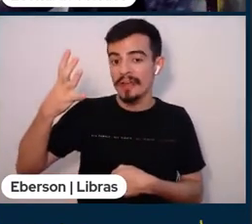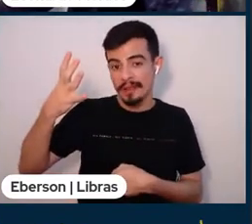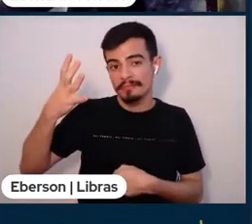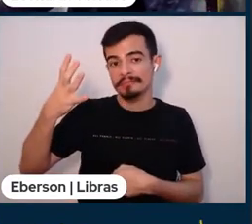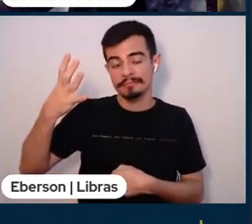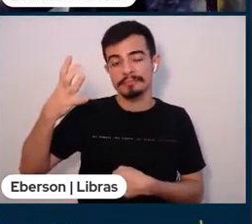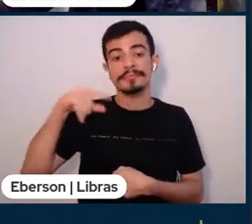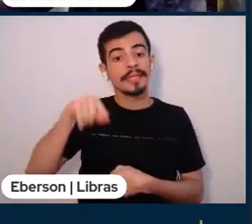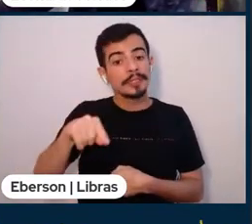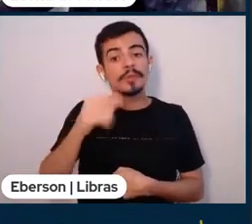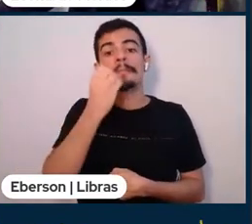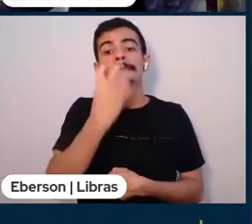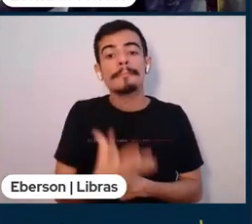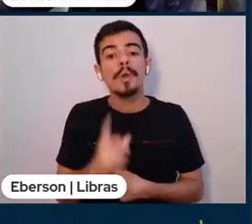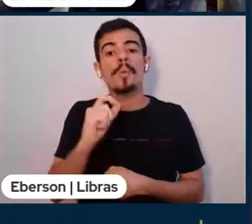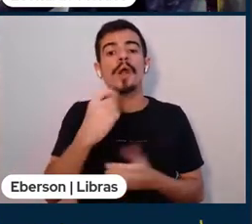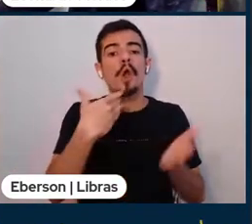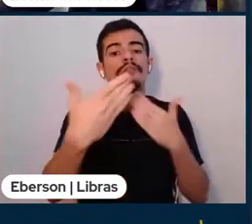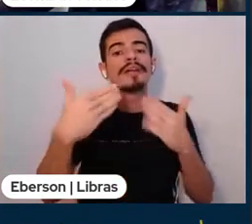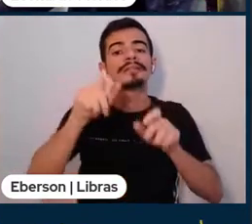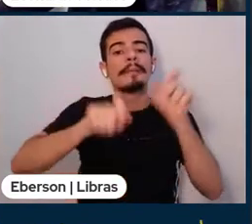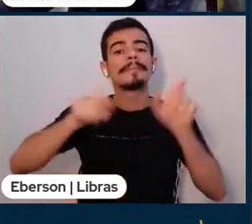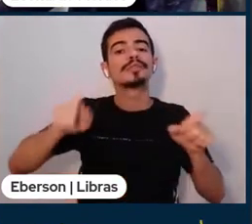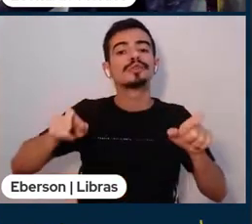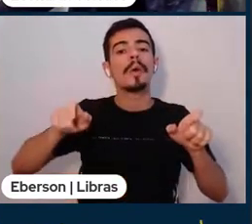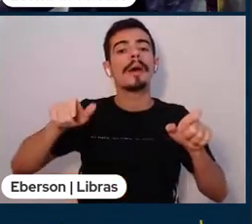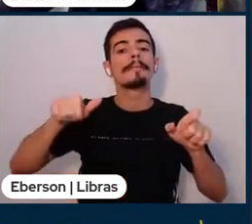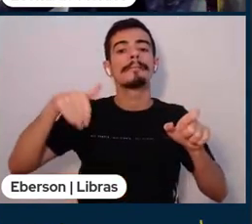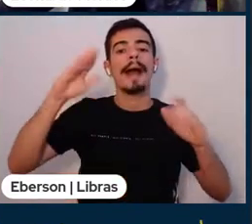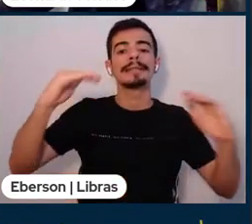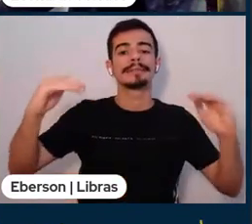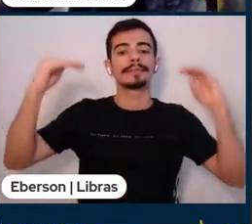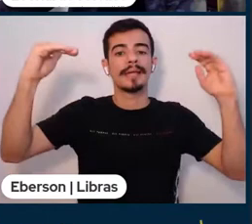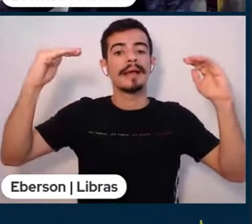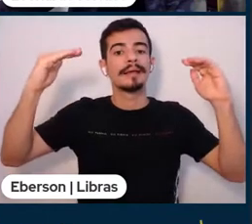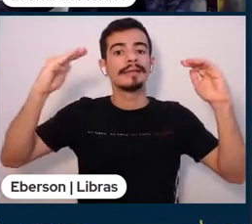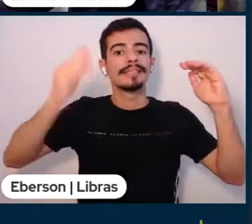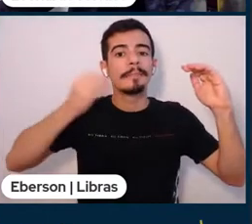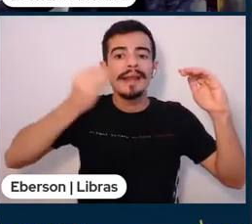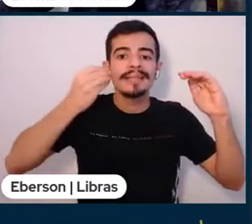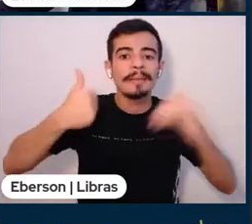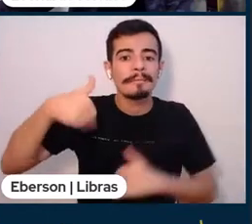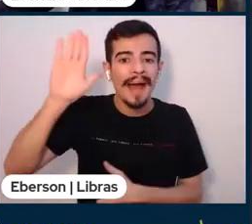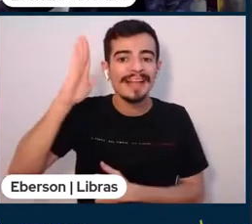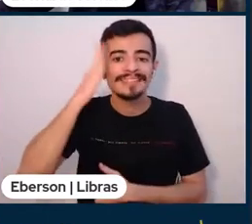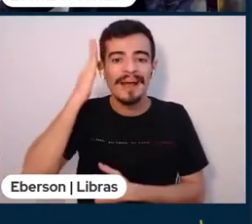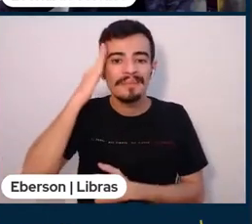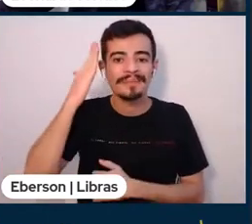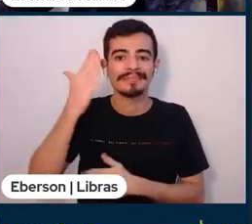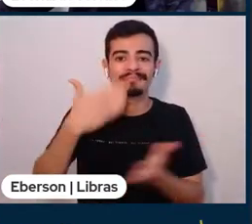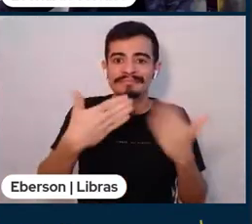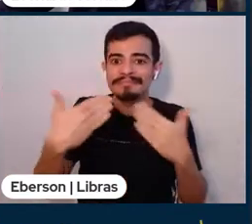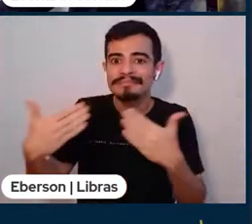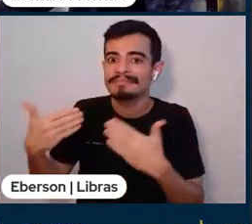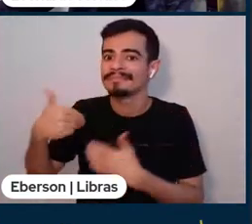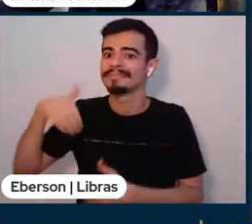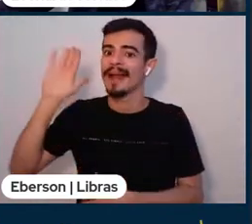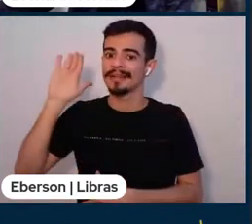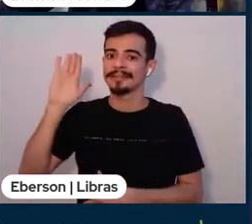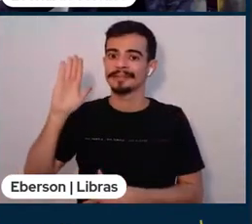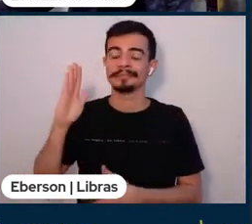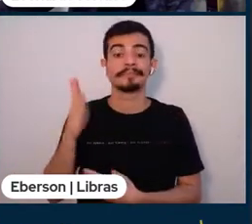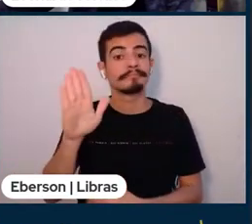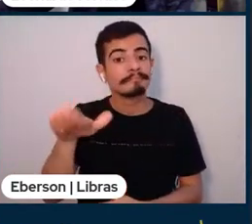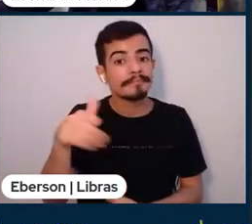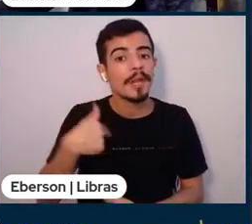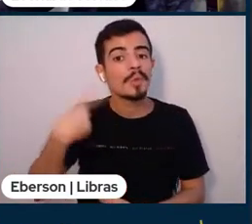essa é a hora de conversar com gente mais sênior que você. Para mim, essa é a hora. Puxa, eu não sei, não tô, eu tenho esse problema,